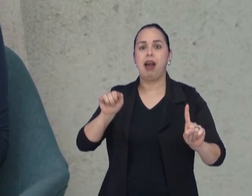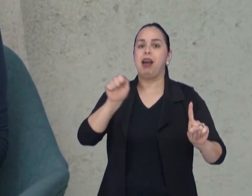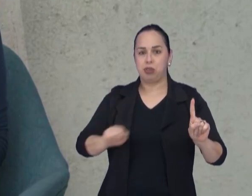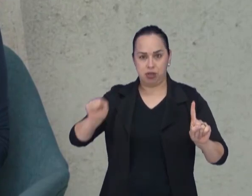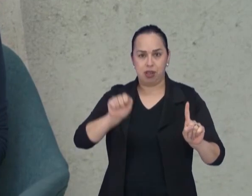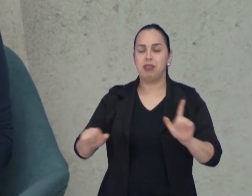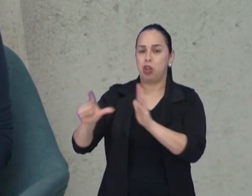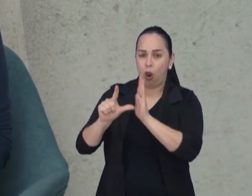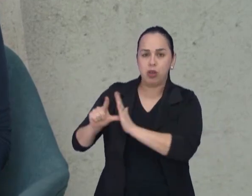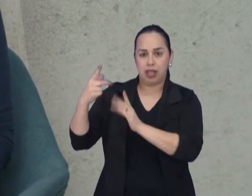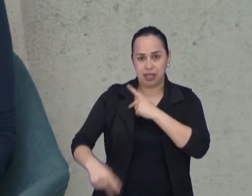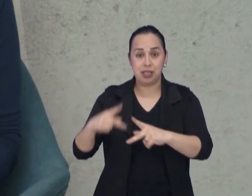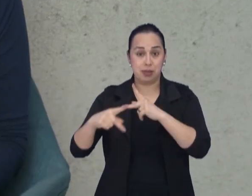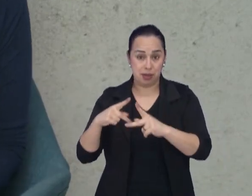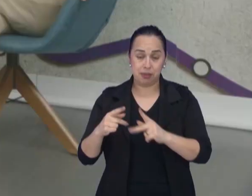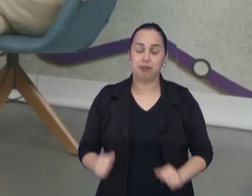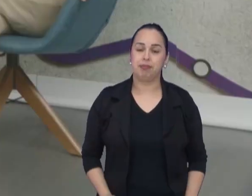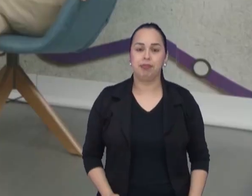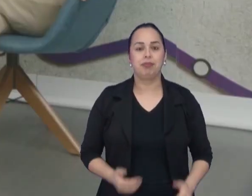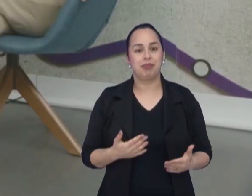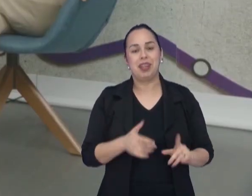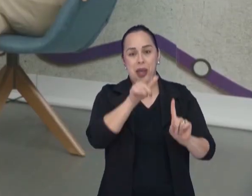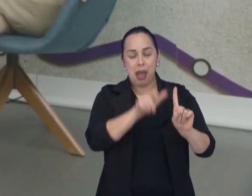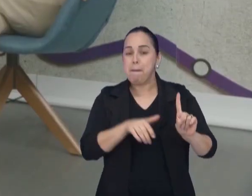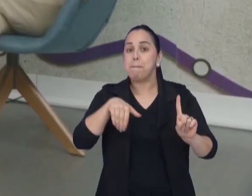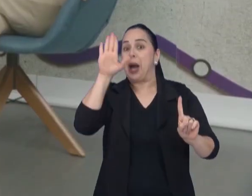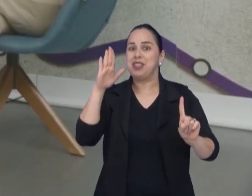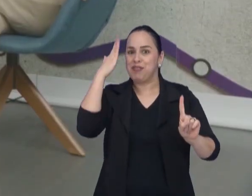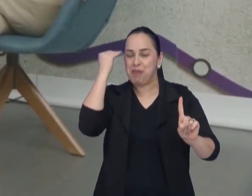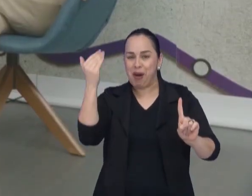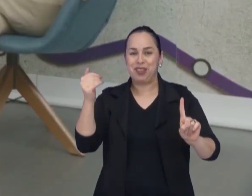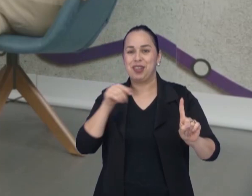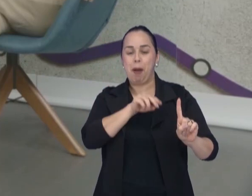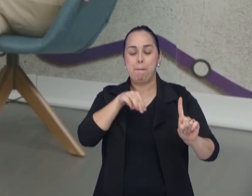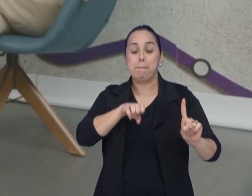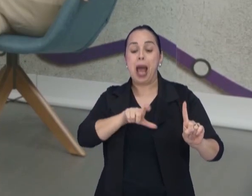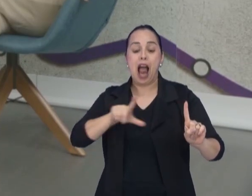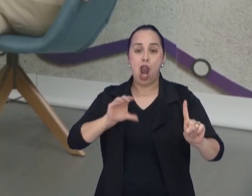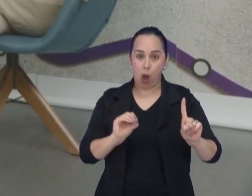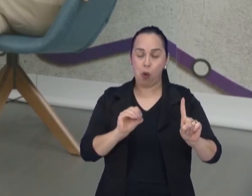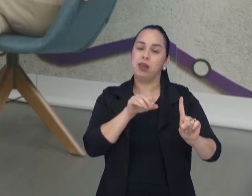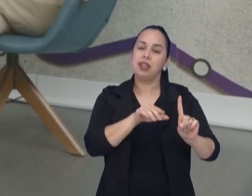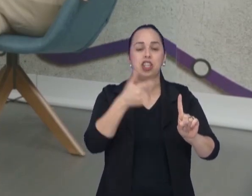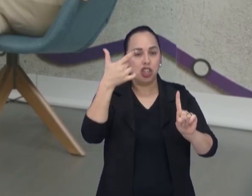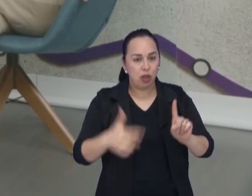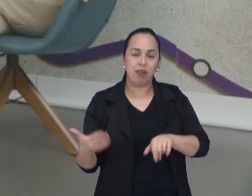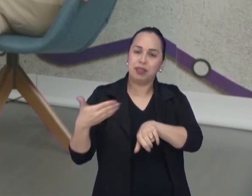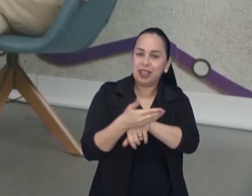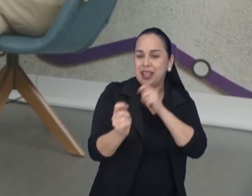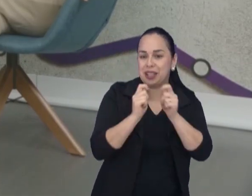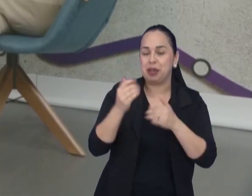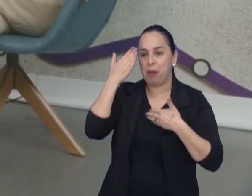Industrial de São José dos Campos, que mais conhecido como Melo. Melo, seja muito bem-vindo, viu, ao Estação Mercado mais uma vez, né? Tudo bem,